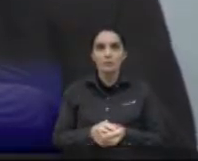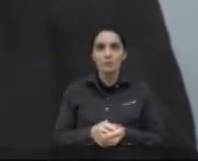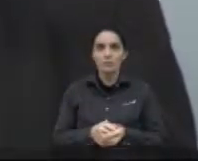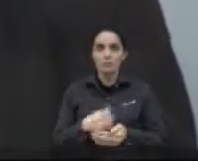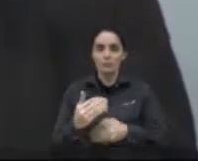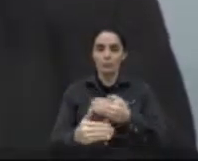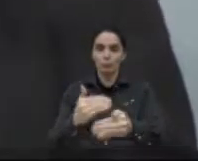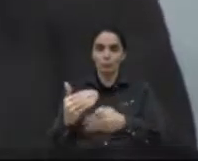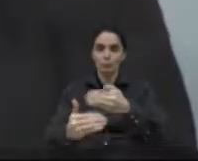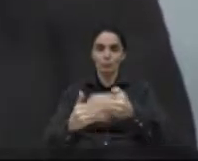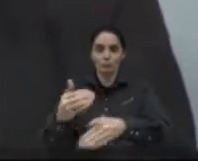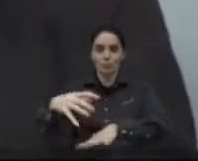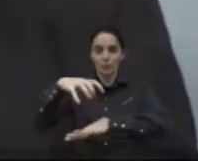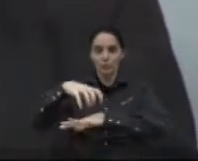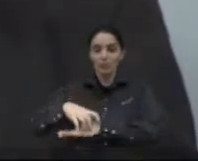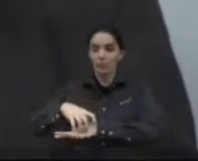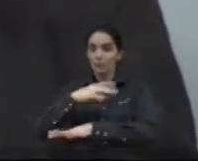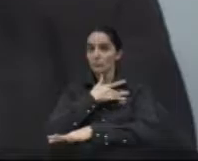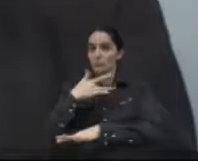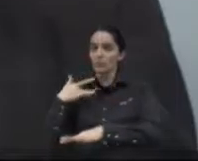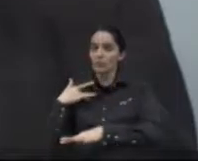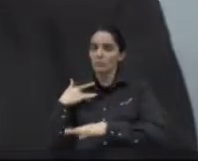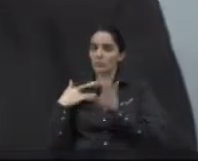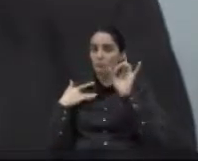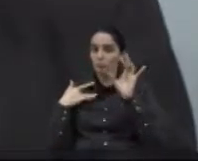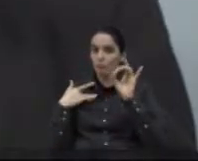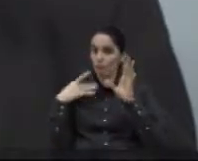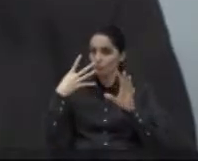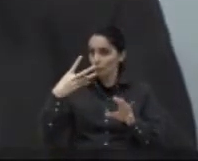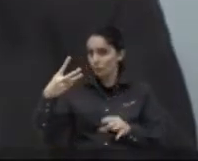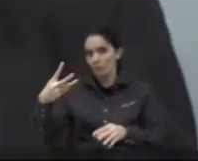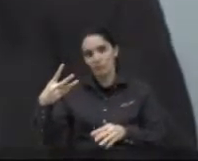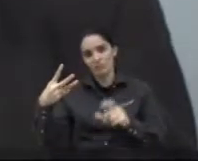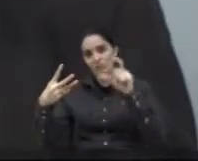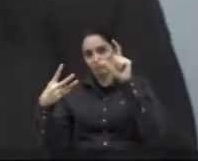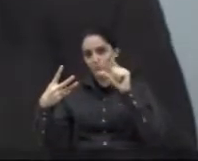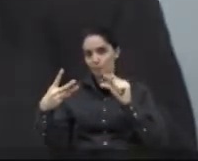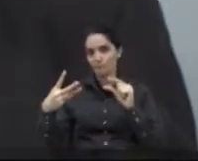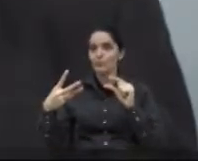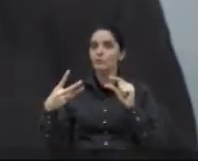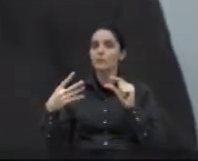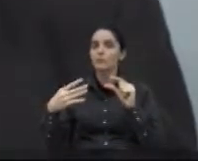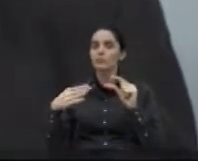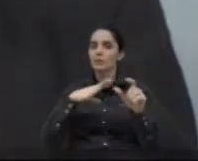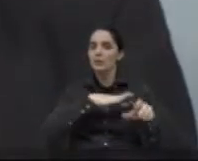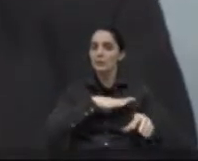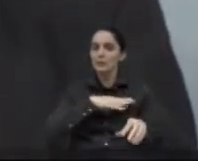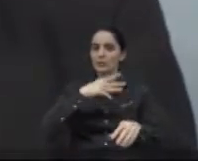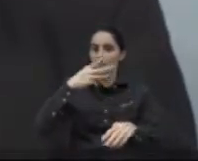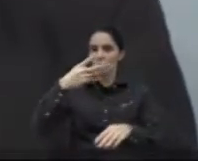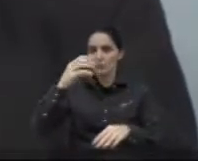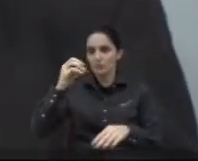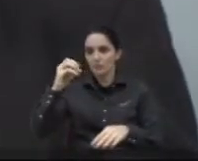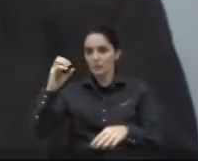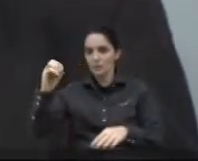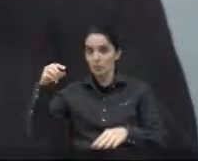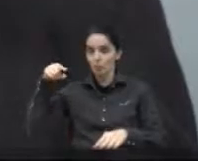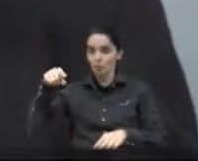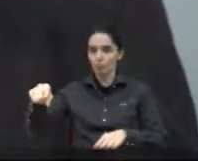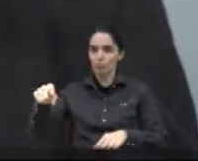centros de saúde dessa cidade. Apenas 43 não é o suficiente para uma cidade de 300 mil habitantes.